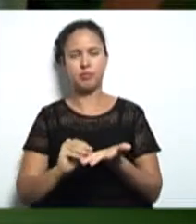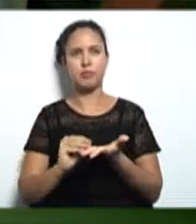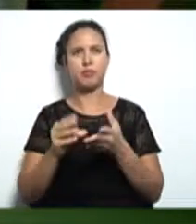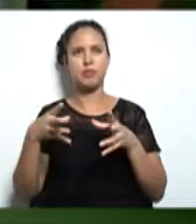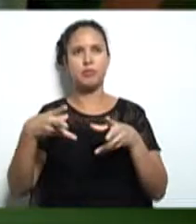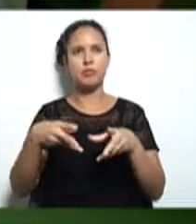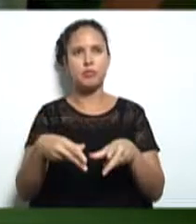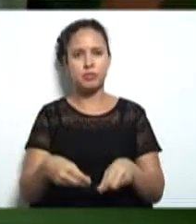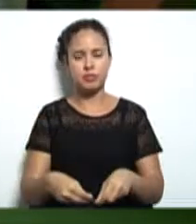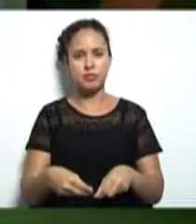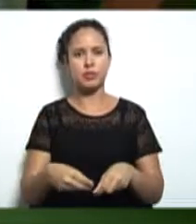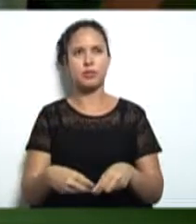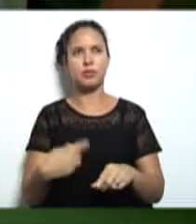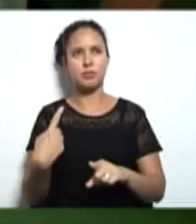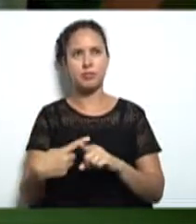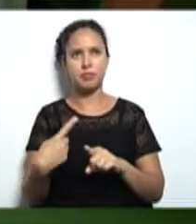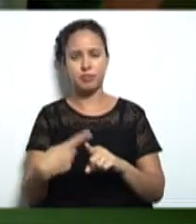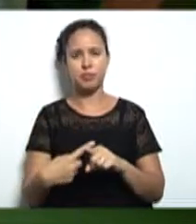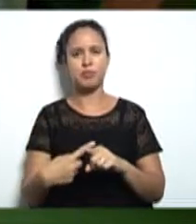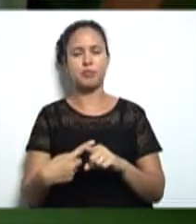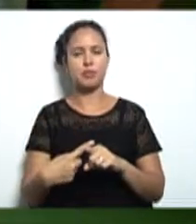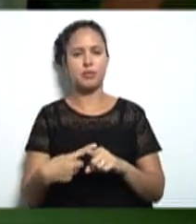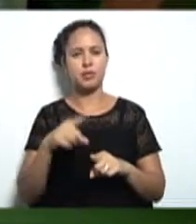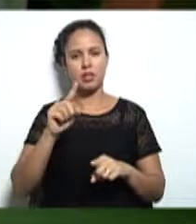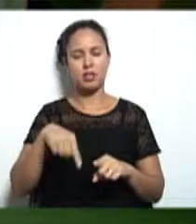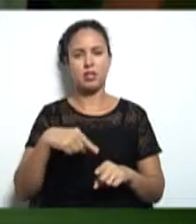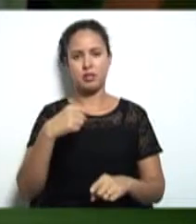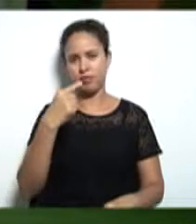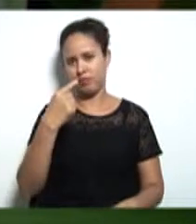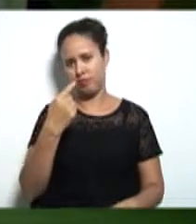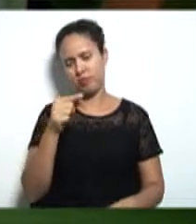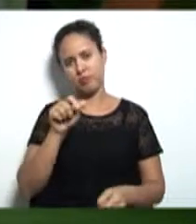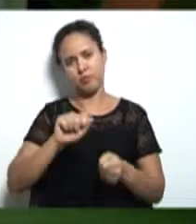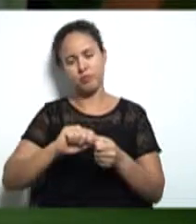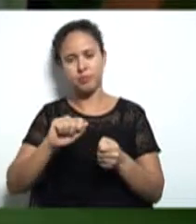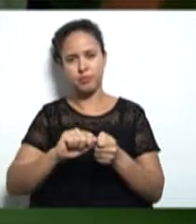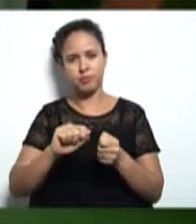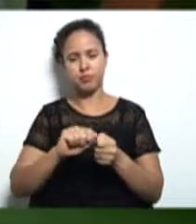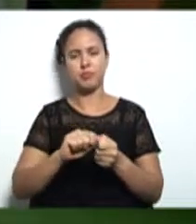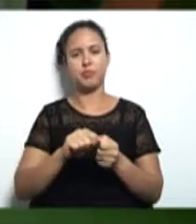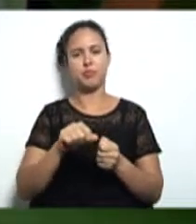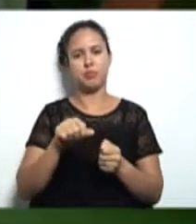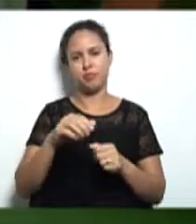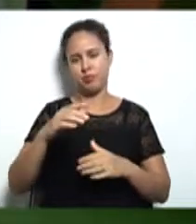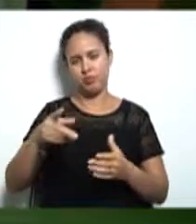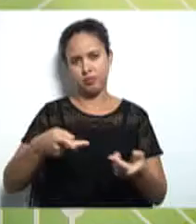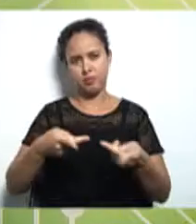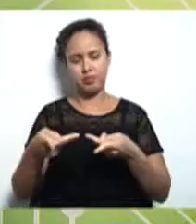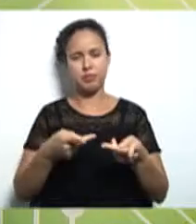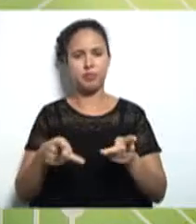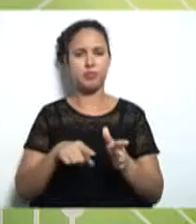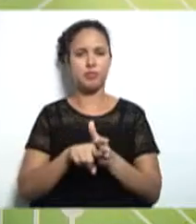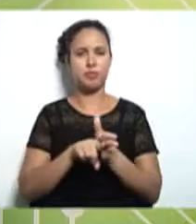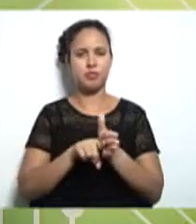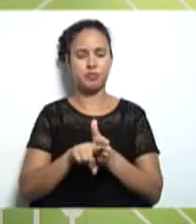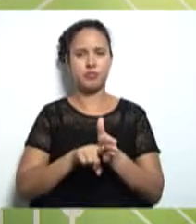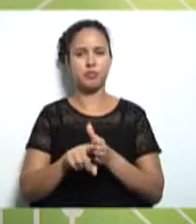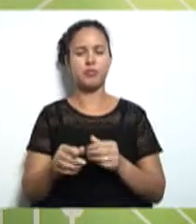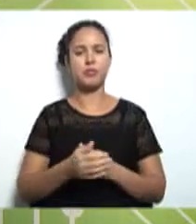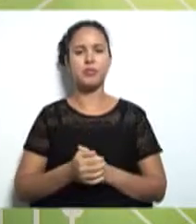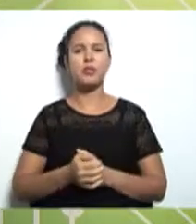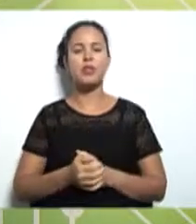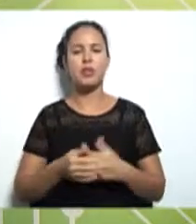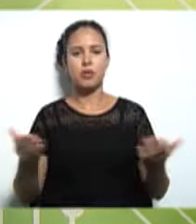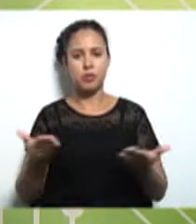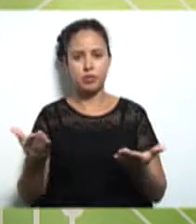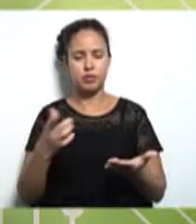decorre de uma pesquisa. Então, o ideal é você fazer o projeto de pesquisa. Exatamente. Mas para essa aula de hoje, nós